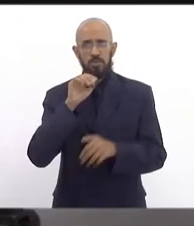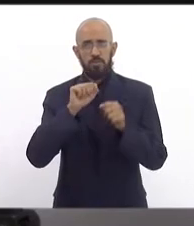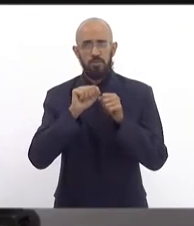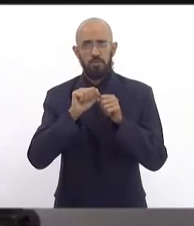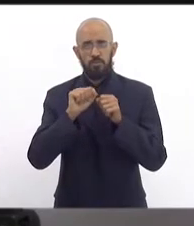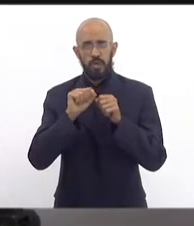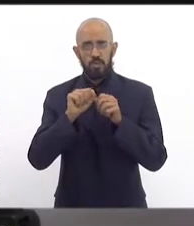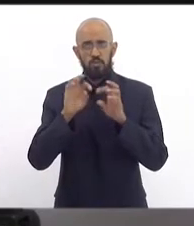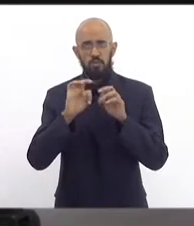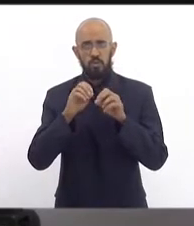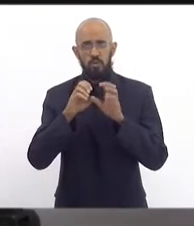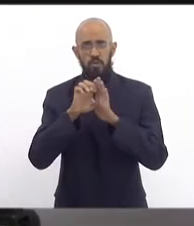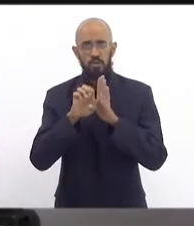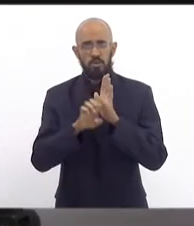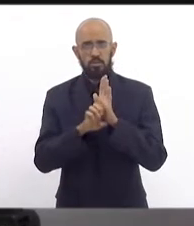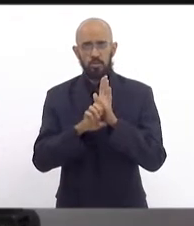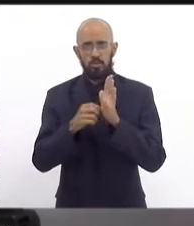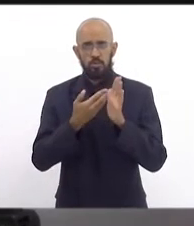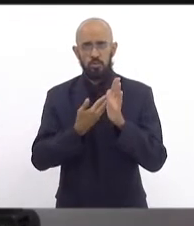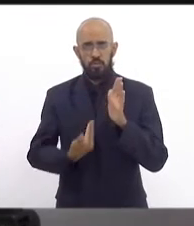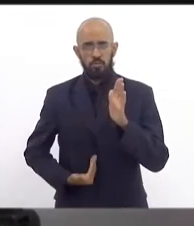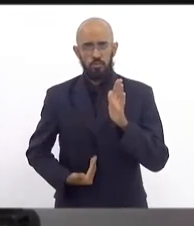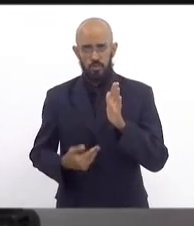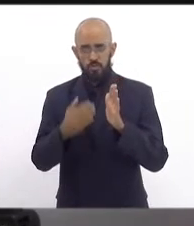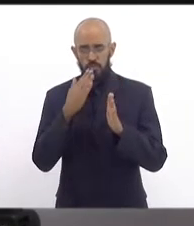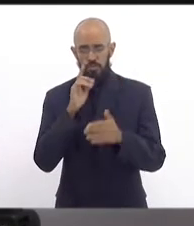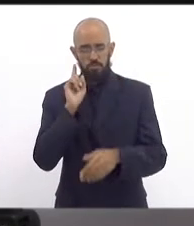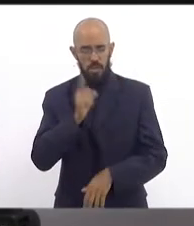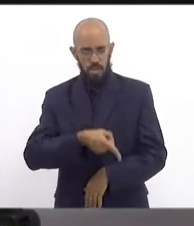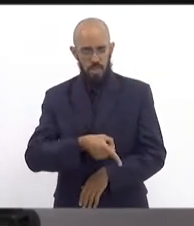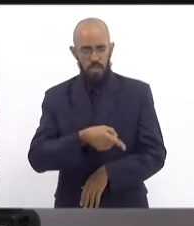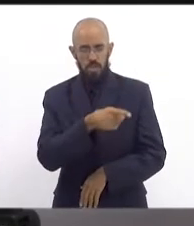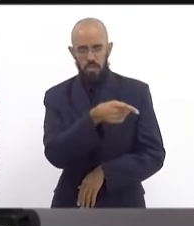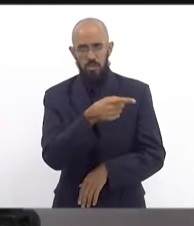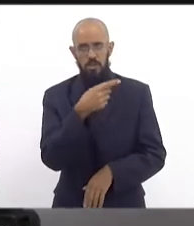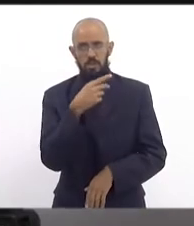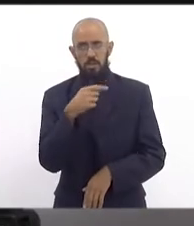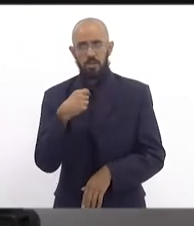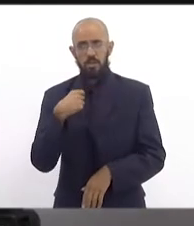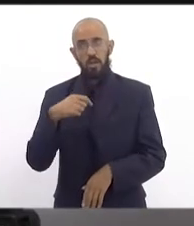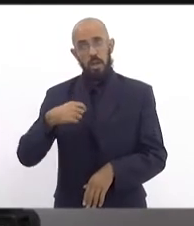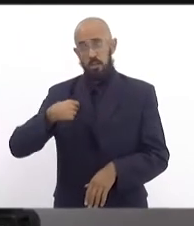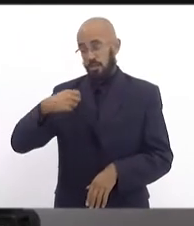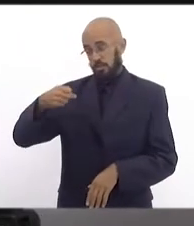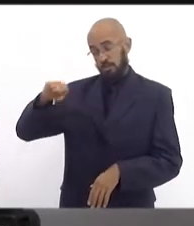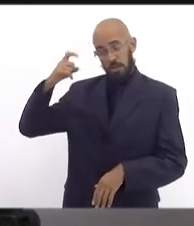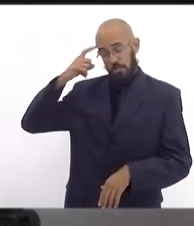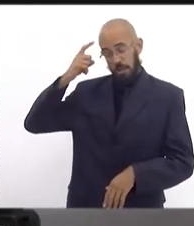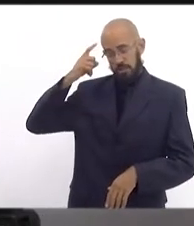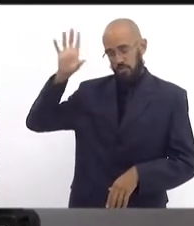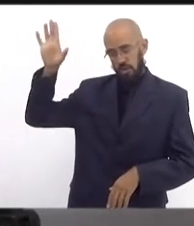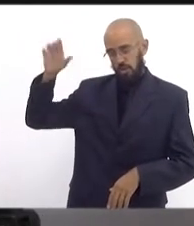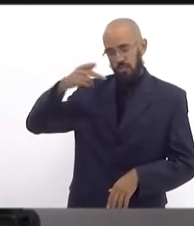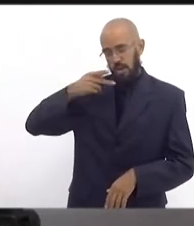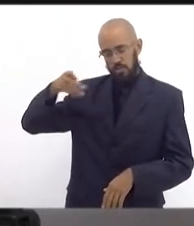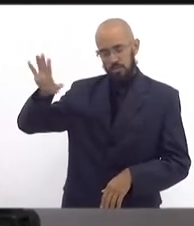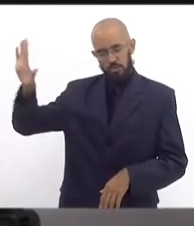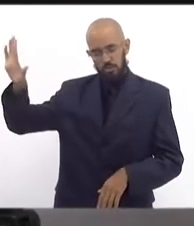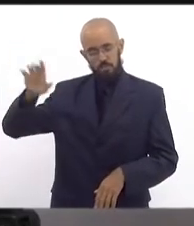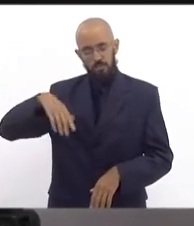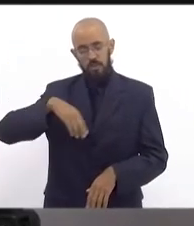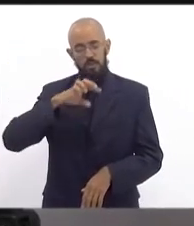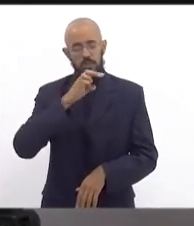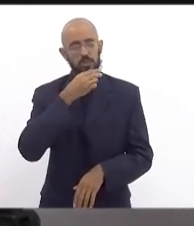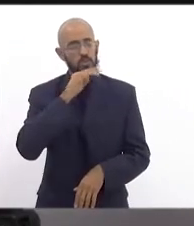que o governo manda Olá tudo que é o que eu penso eu digo publicamente a sua Chiquinho da Mangueira ao governo que